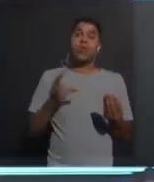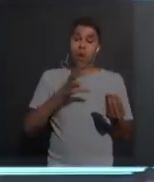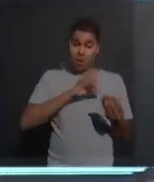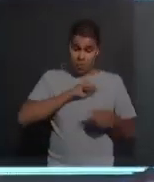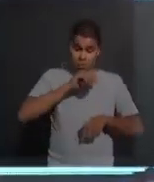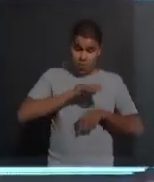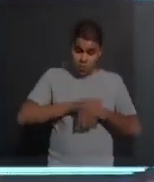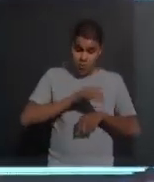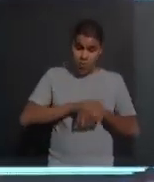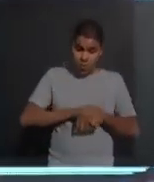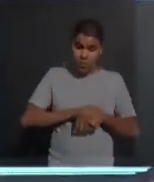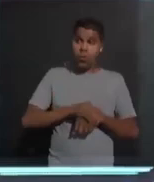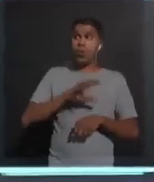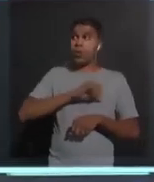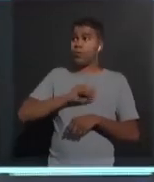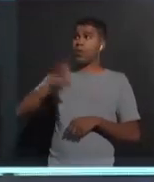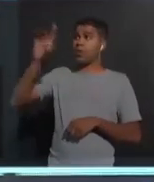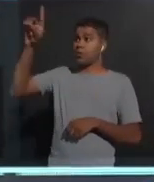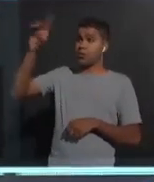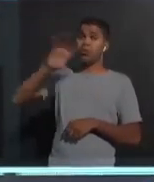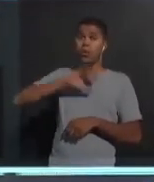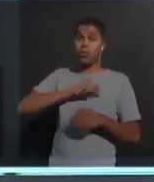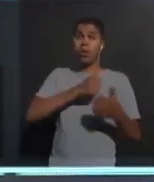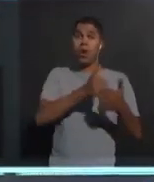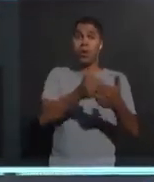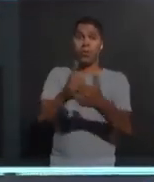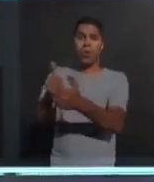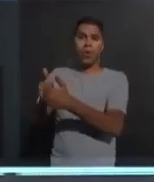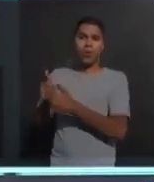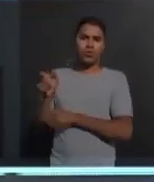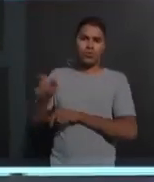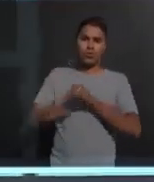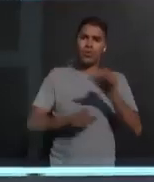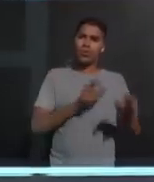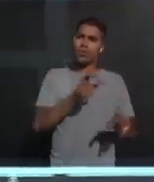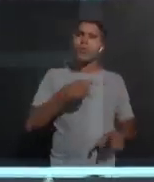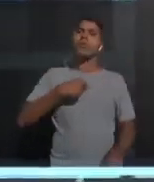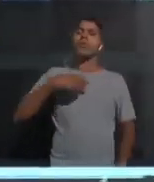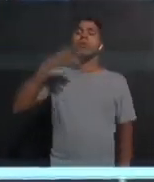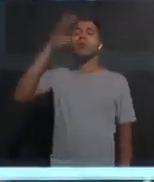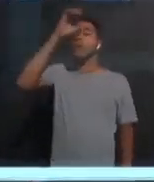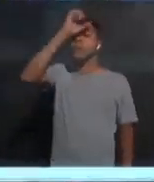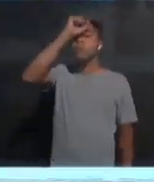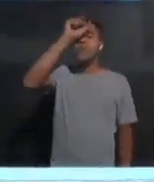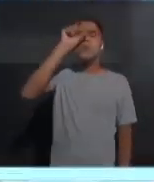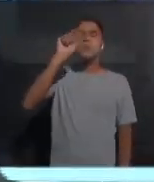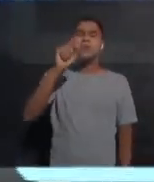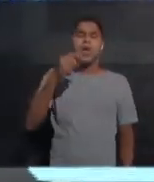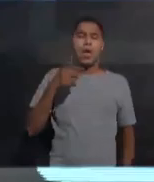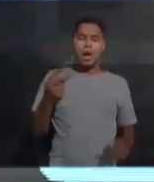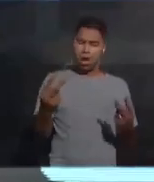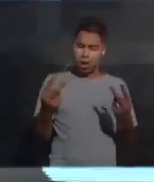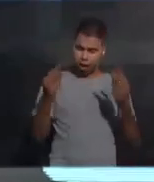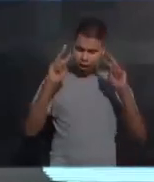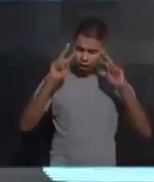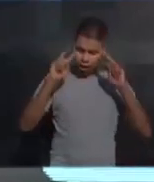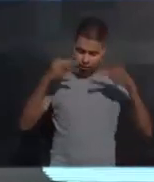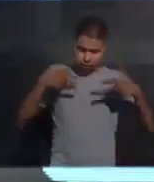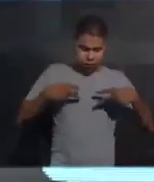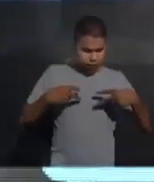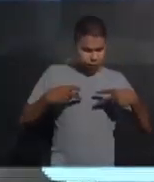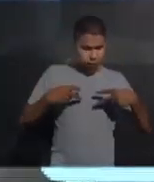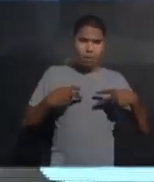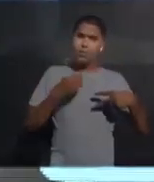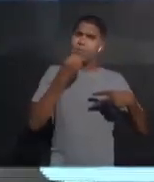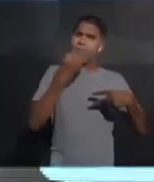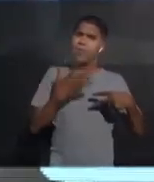próprio amor a deus no amor o próximo eu aprendi gente a me ver com bons olhos eu não